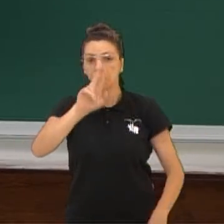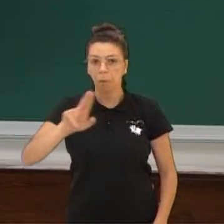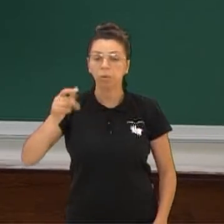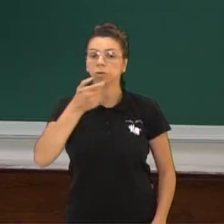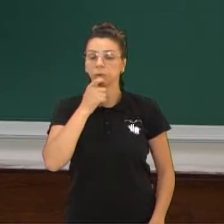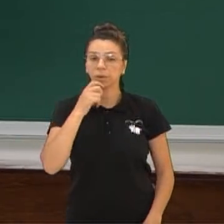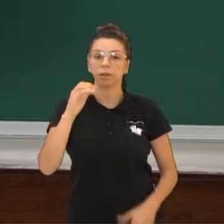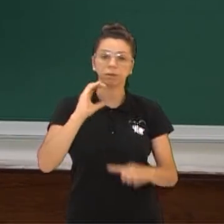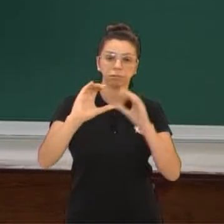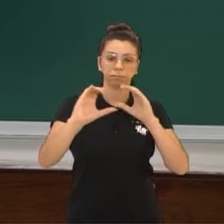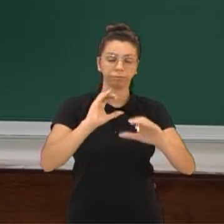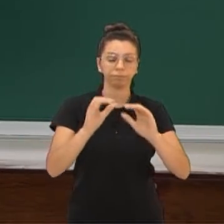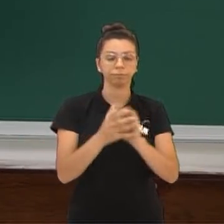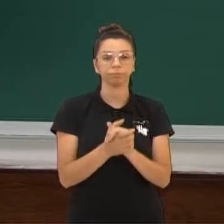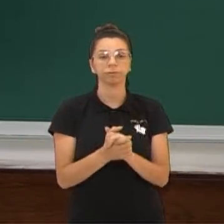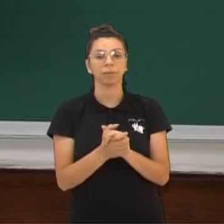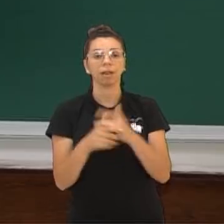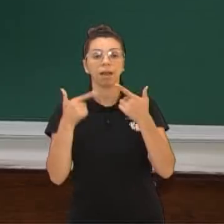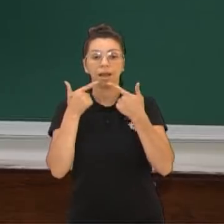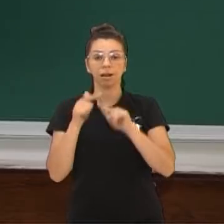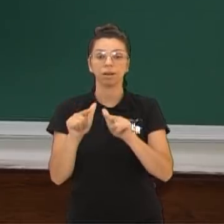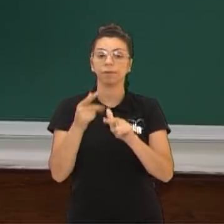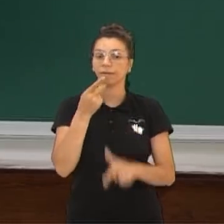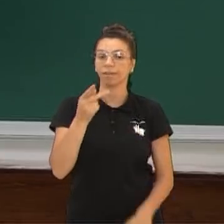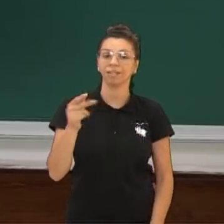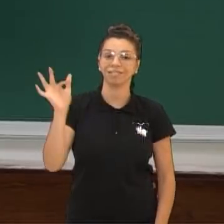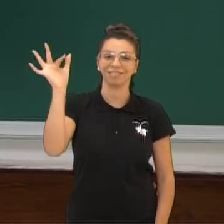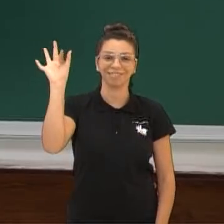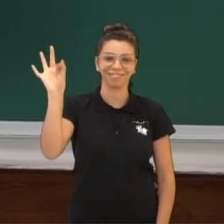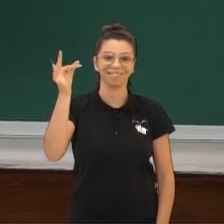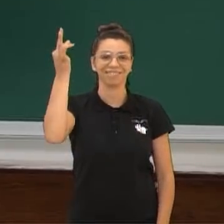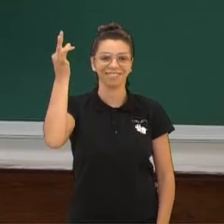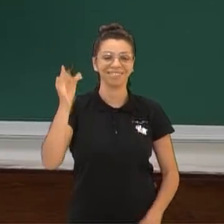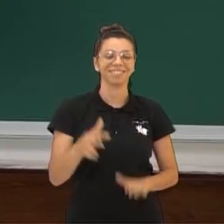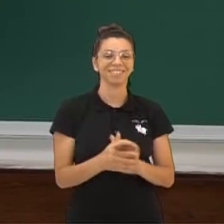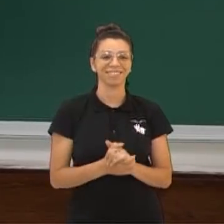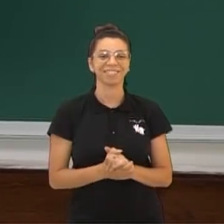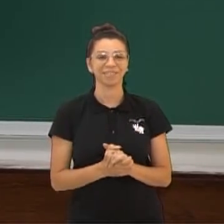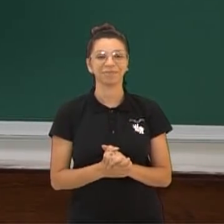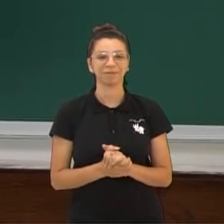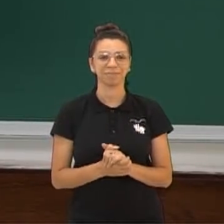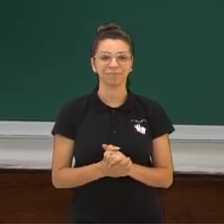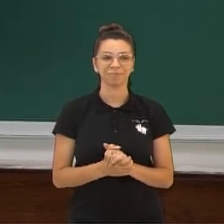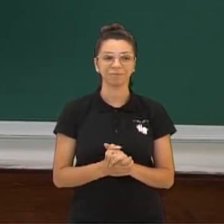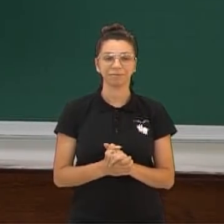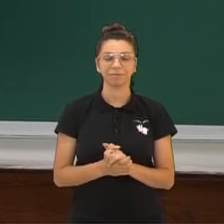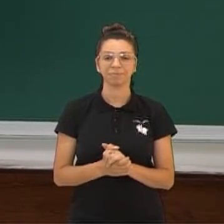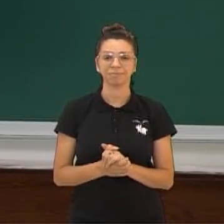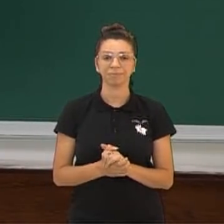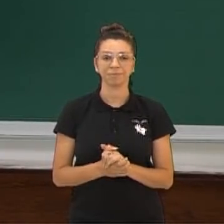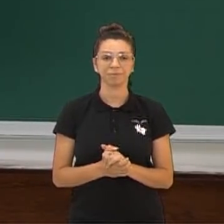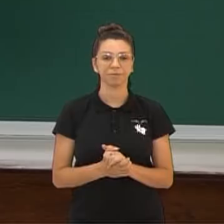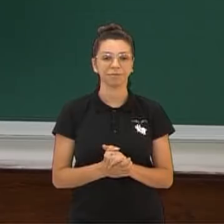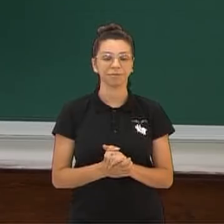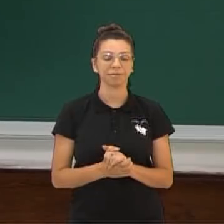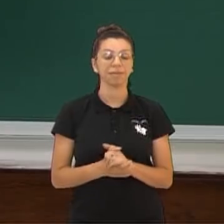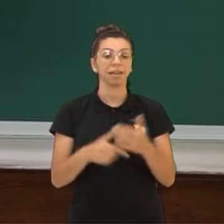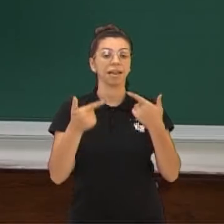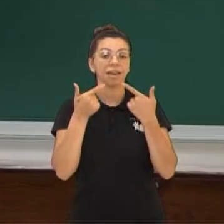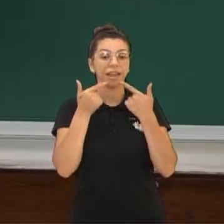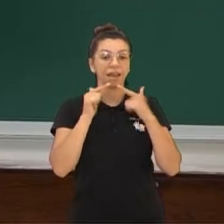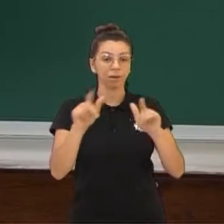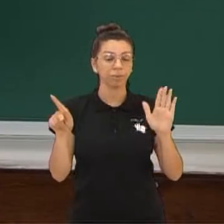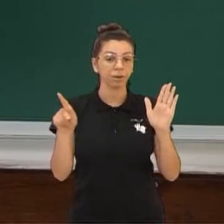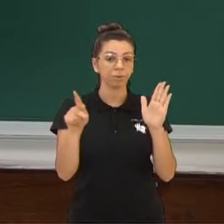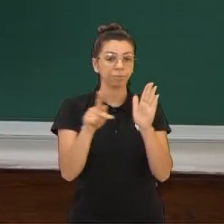a língua falada na França. Letter C. É a língua moderna de cada um. É a língua